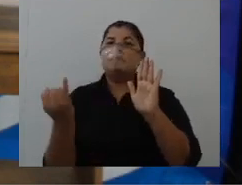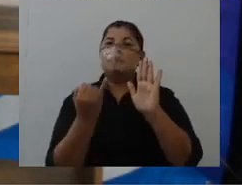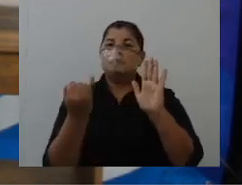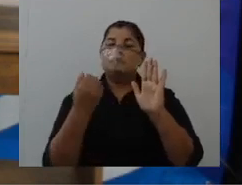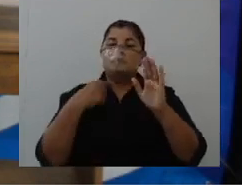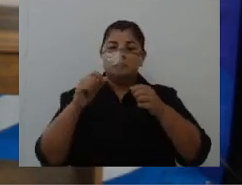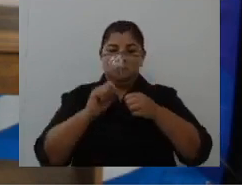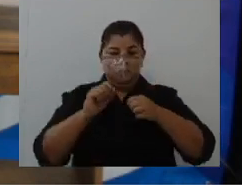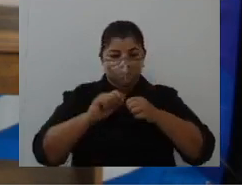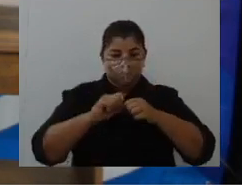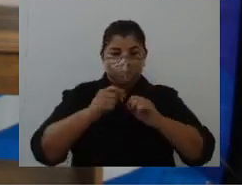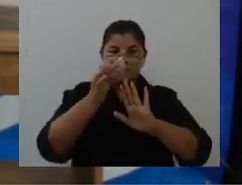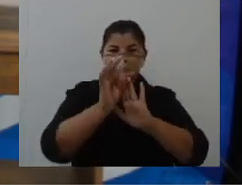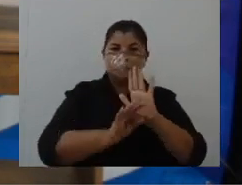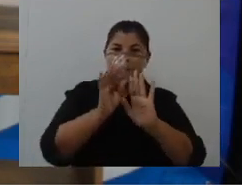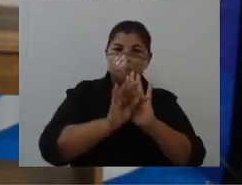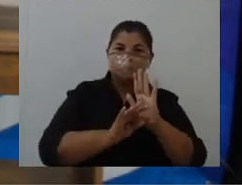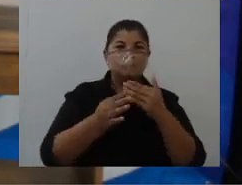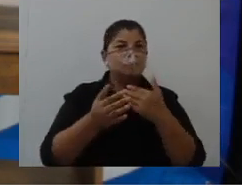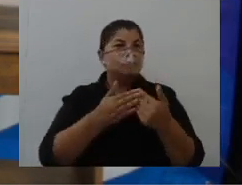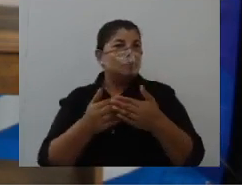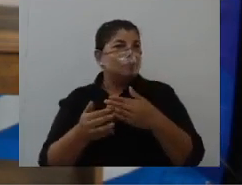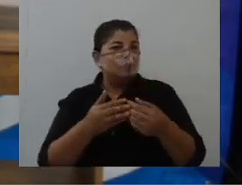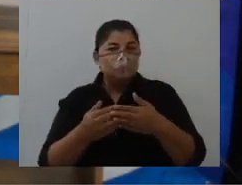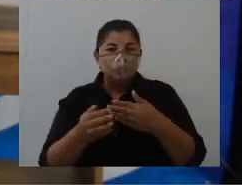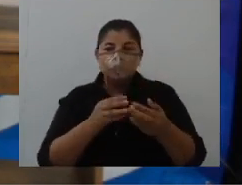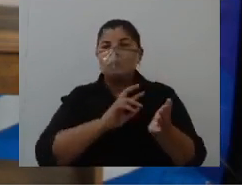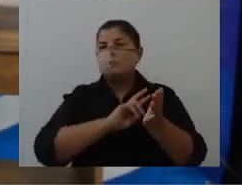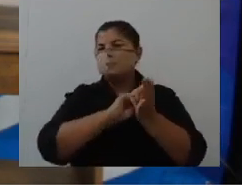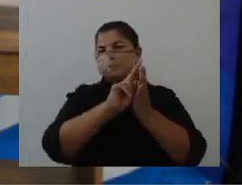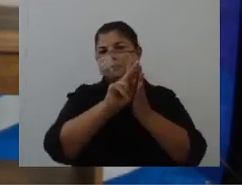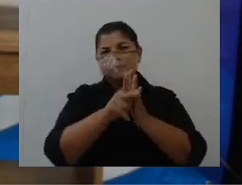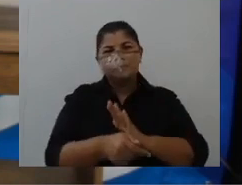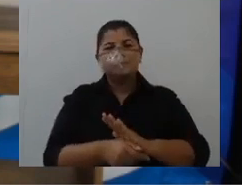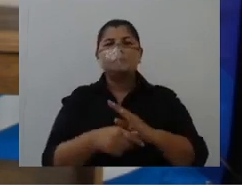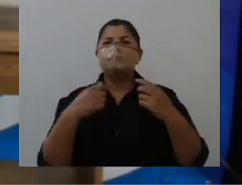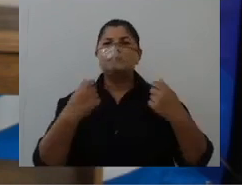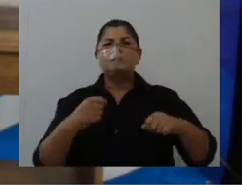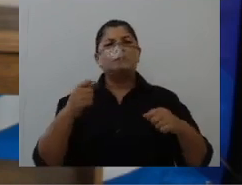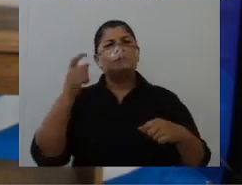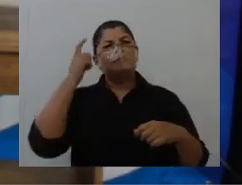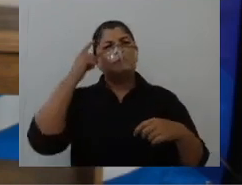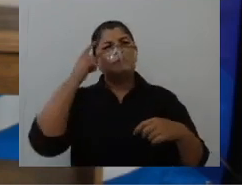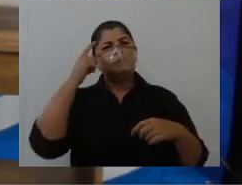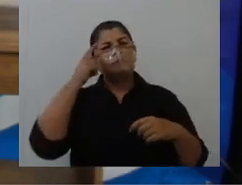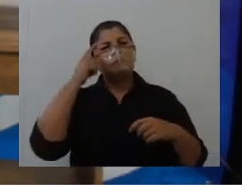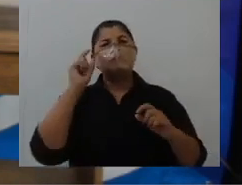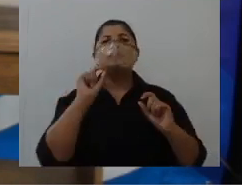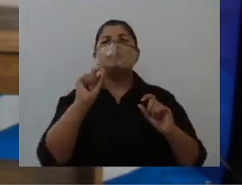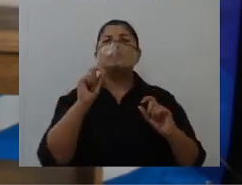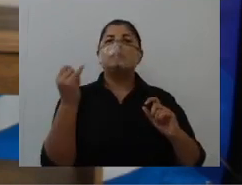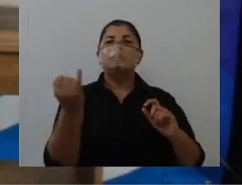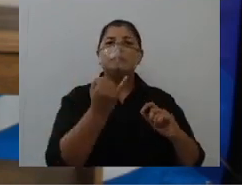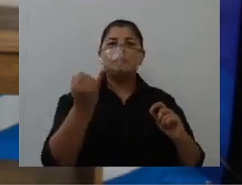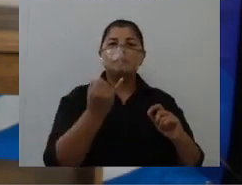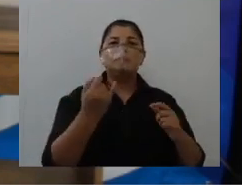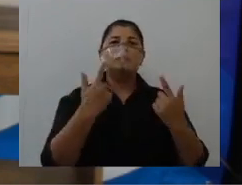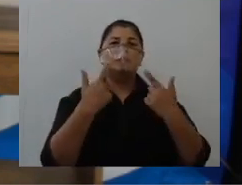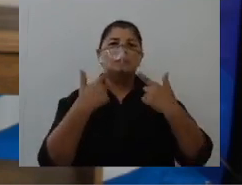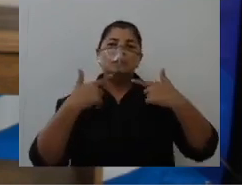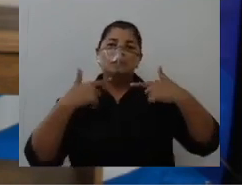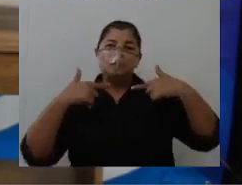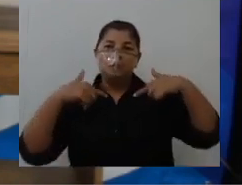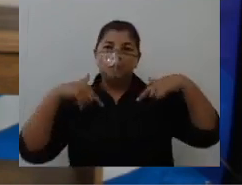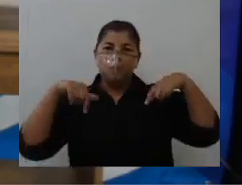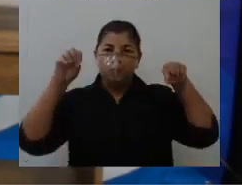um texto, quando eu produzo qualquer tipo de texto, qualquer gênero textual, eu tenho que pensar, sobretudo, na linguagem que eu vou utilizar